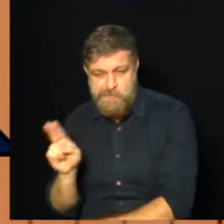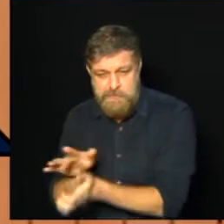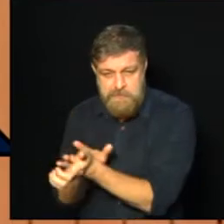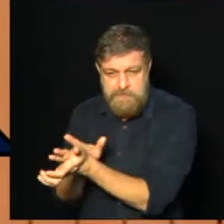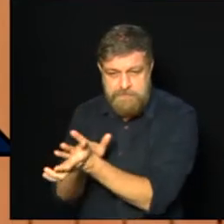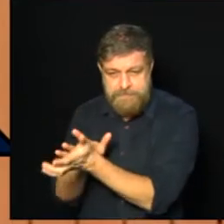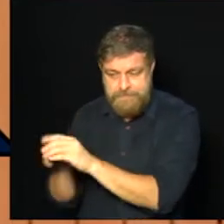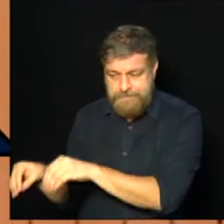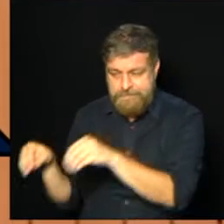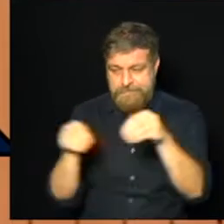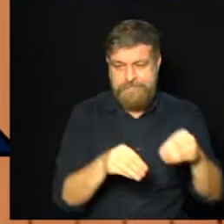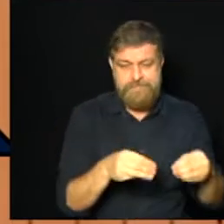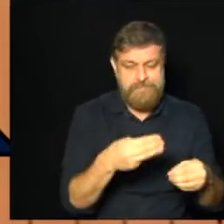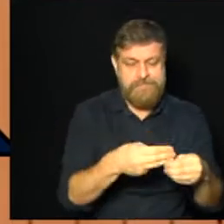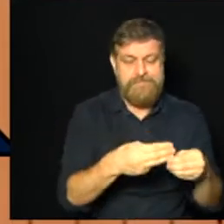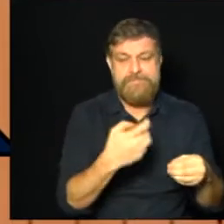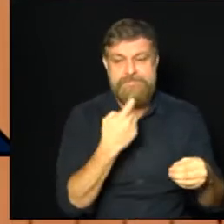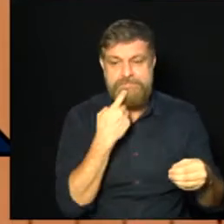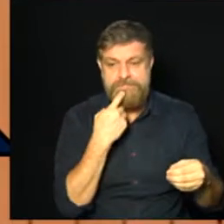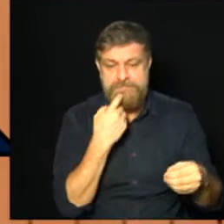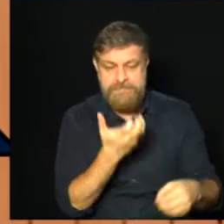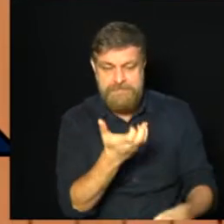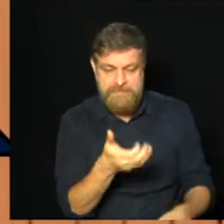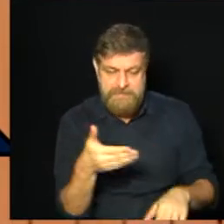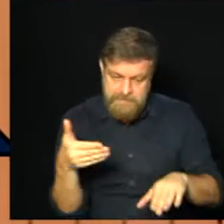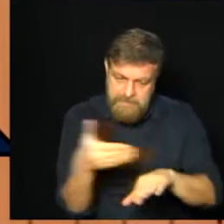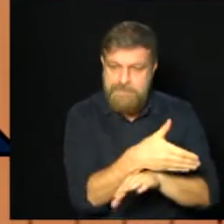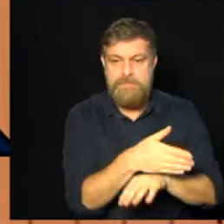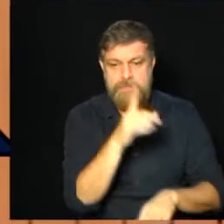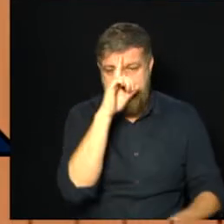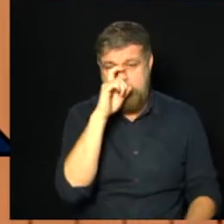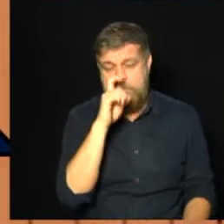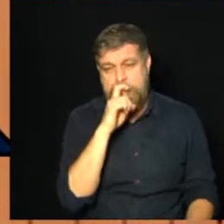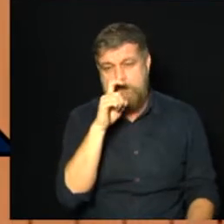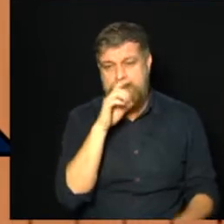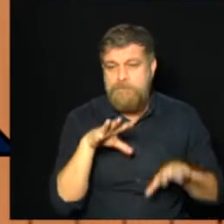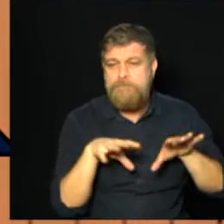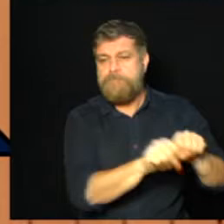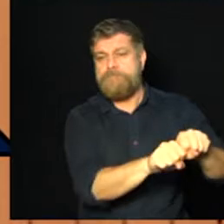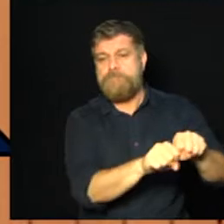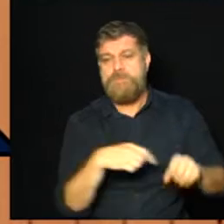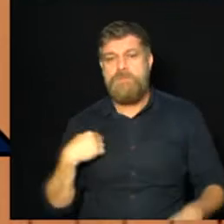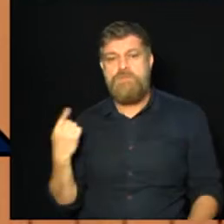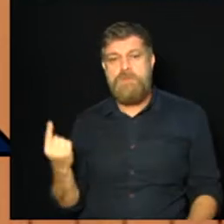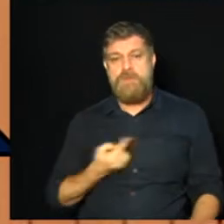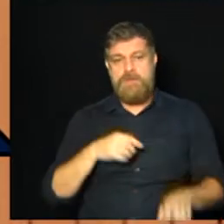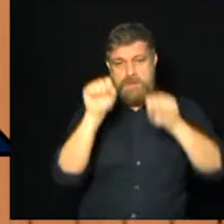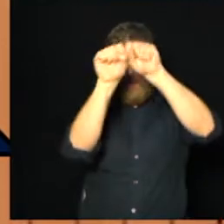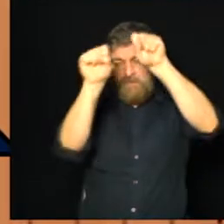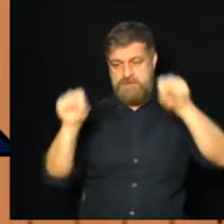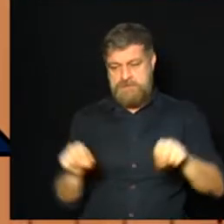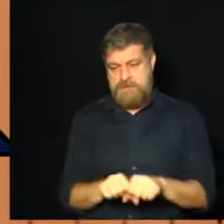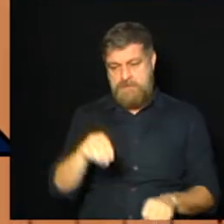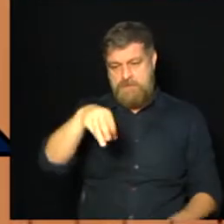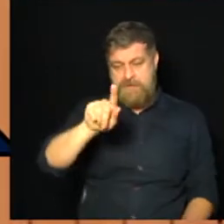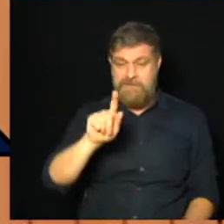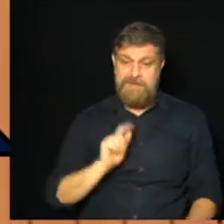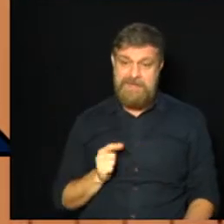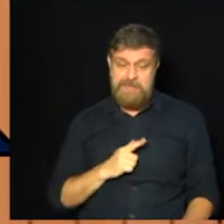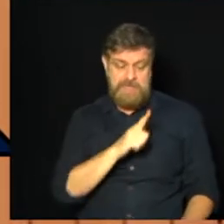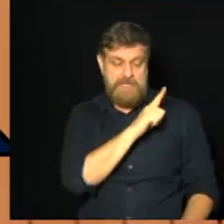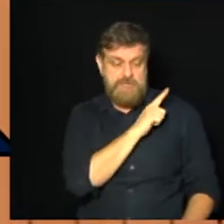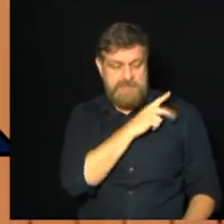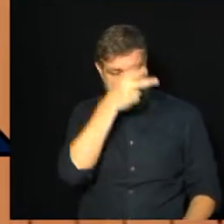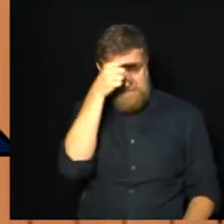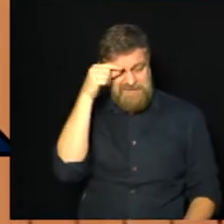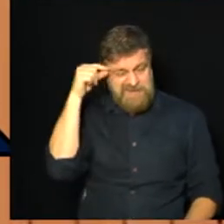Então, essa foi a situação que nós vivenciamos, e a Rede Mário Gatti foi apresentada pela gestão anterior